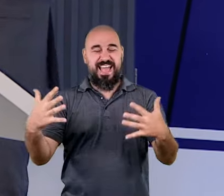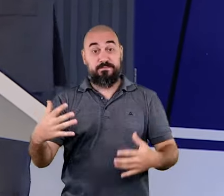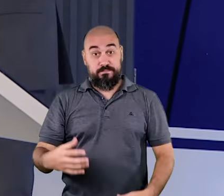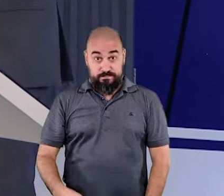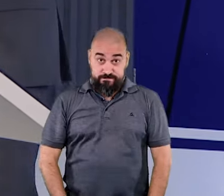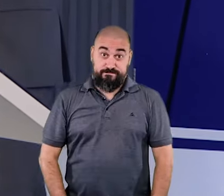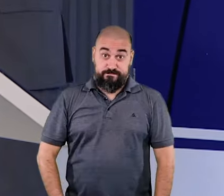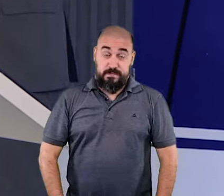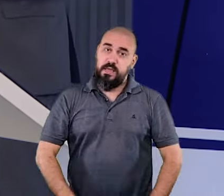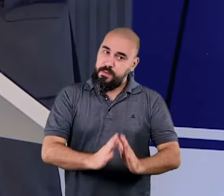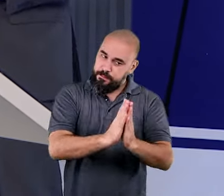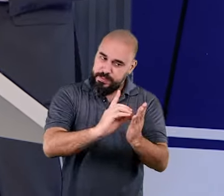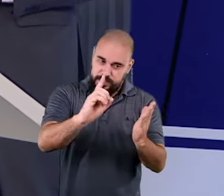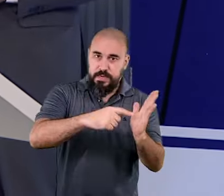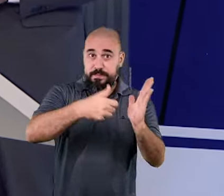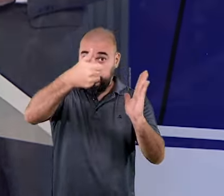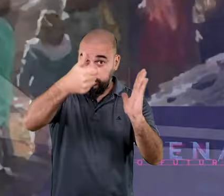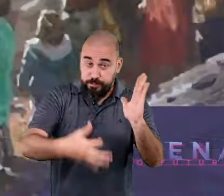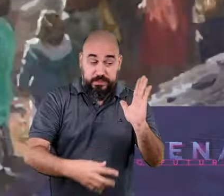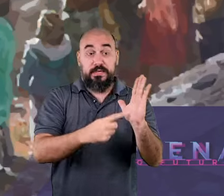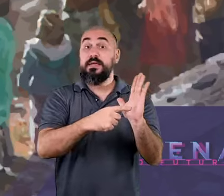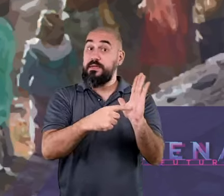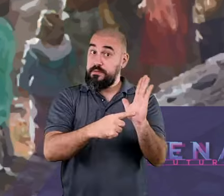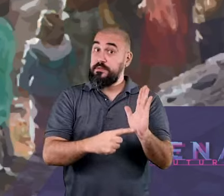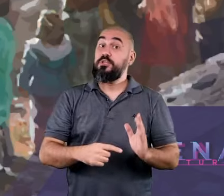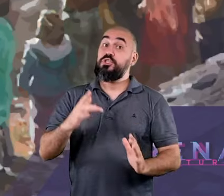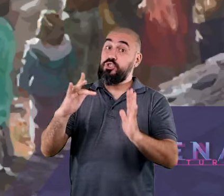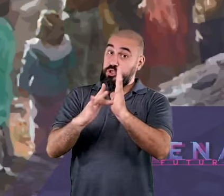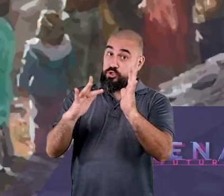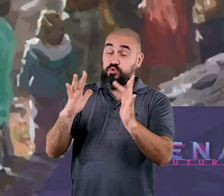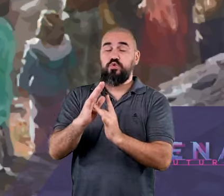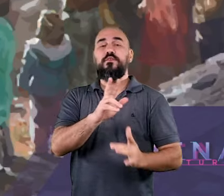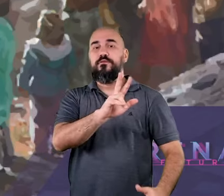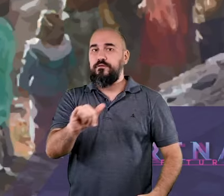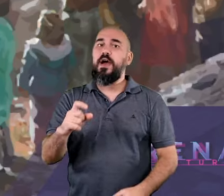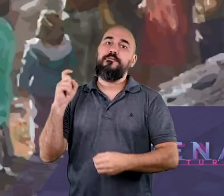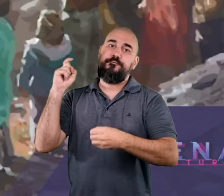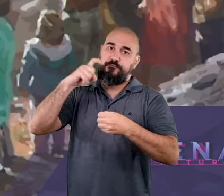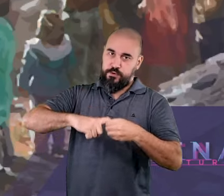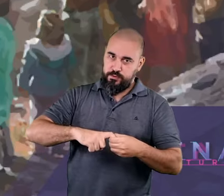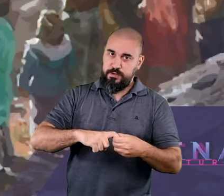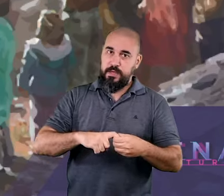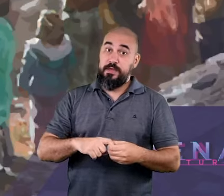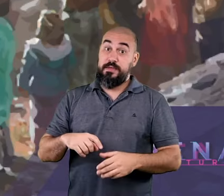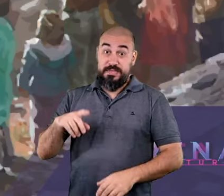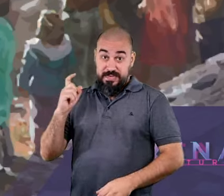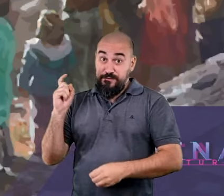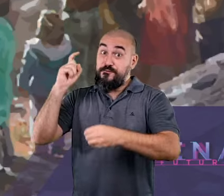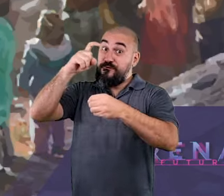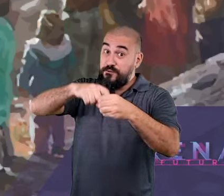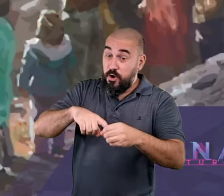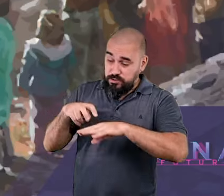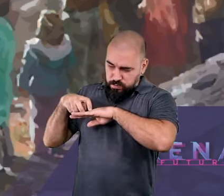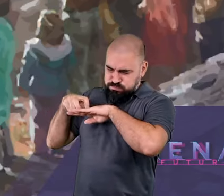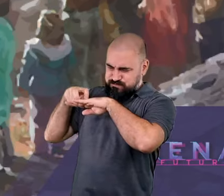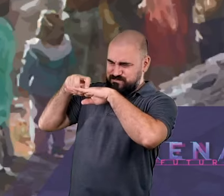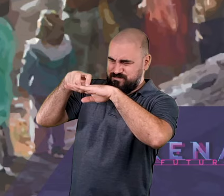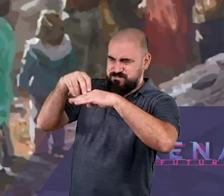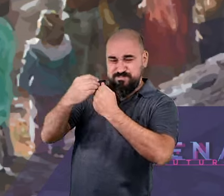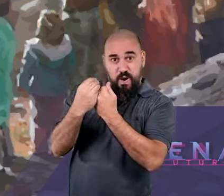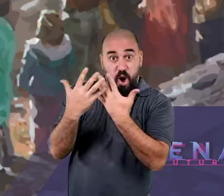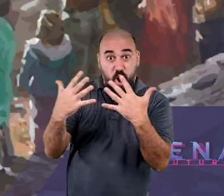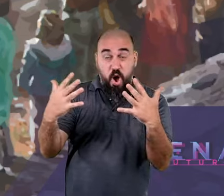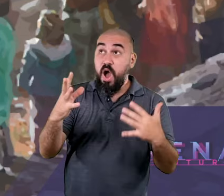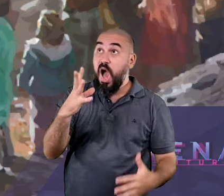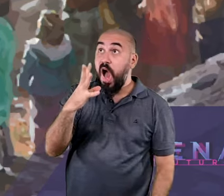que Jesus vai voltar, e a volta de Cristo será algo surpreendente. Vamos ler